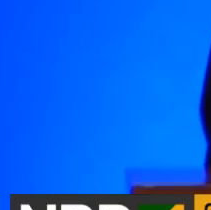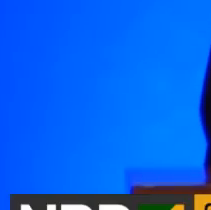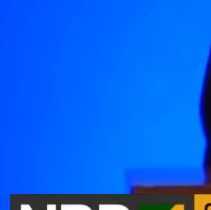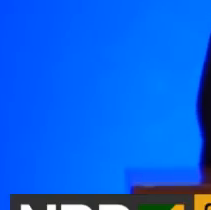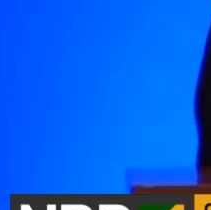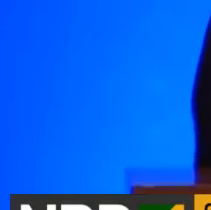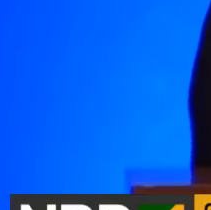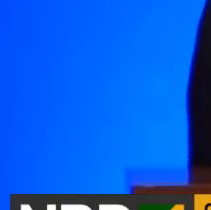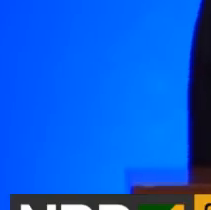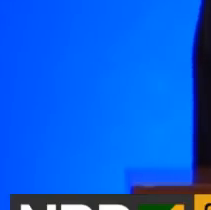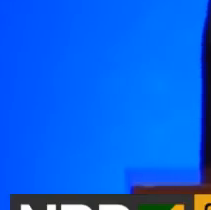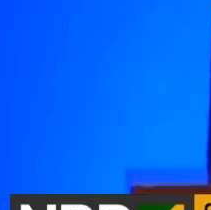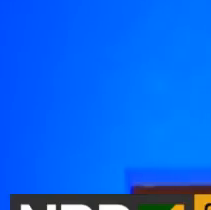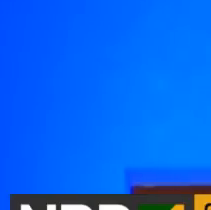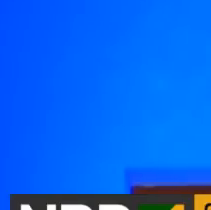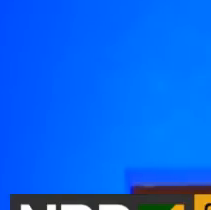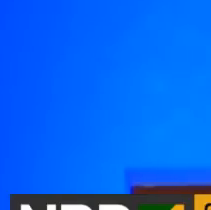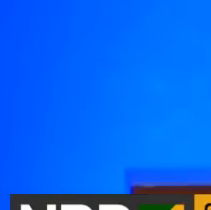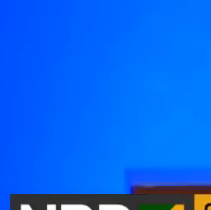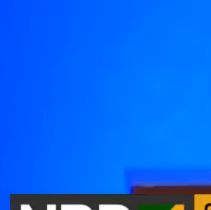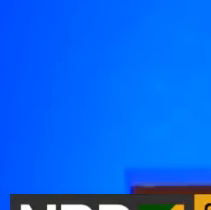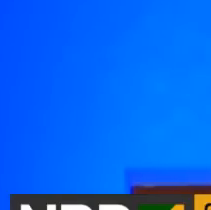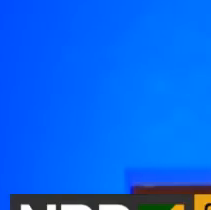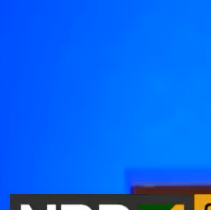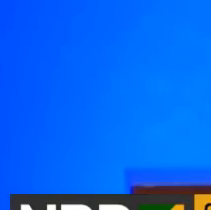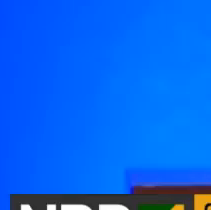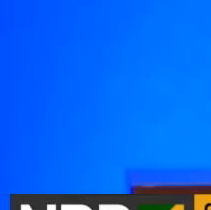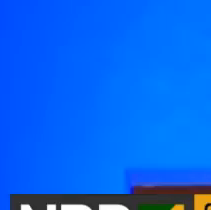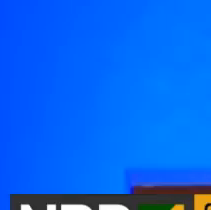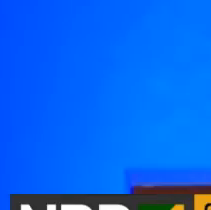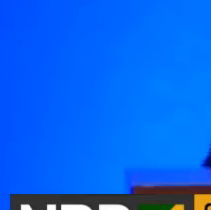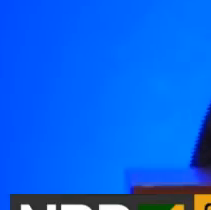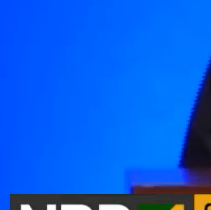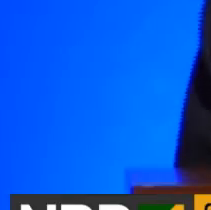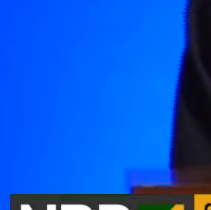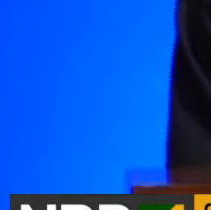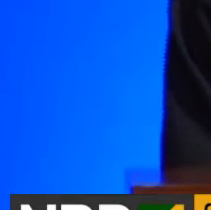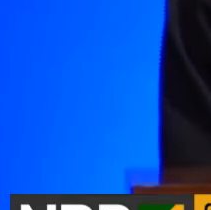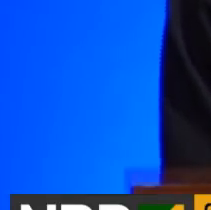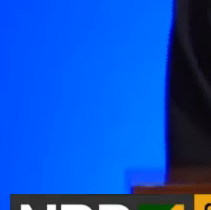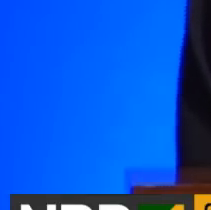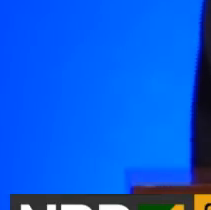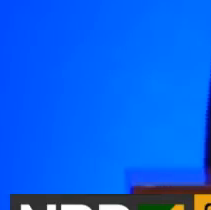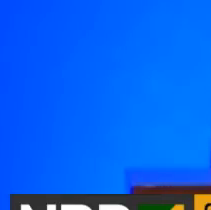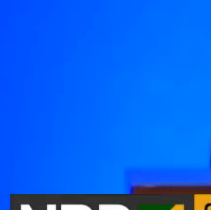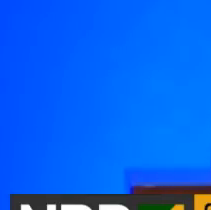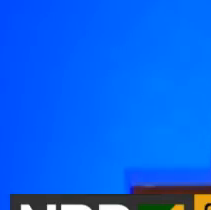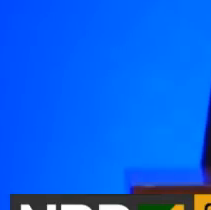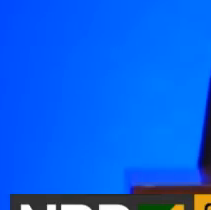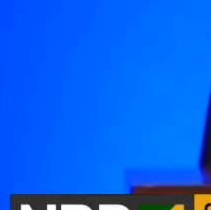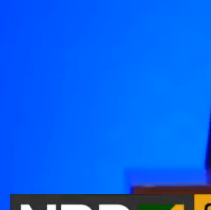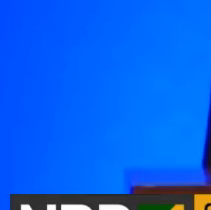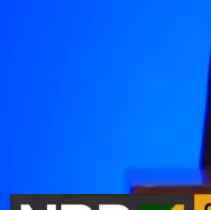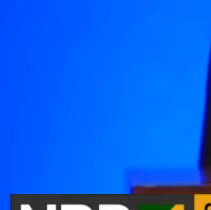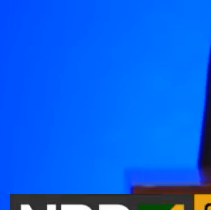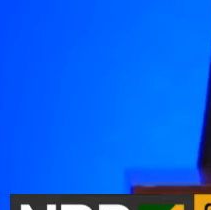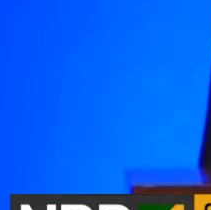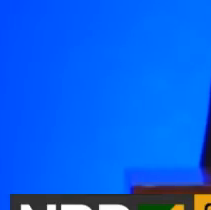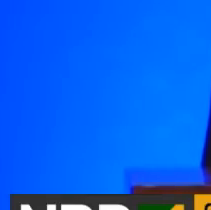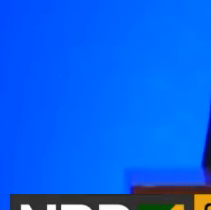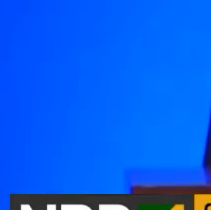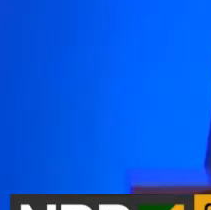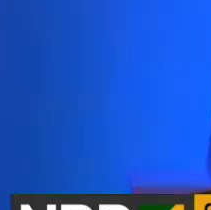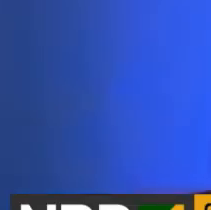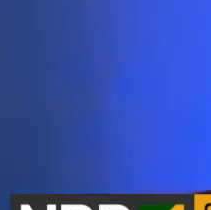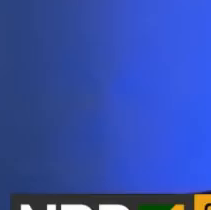entrada da constituição é interessante nós eu fui constituinte foi o primeiro mandato de deputado federal e nós fizemos inscrever no